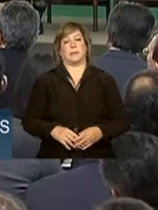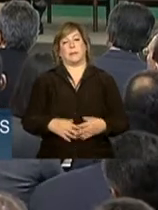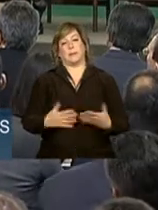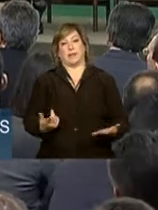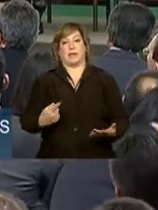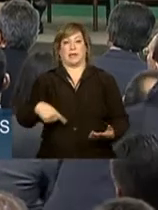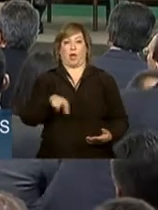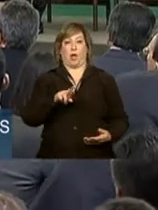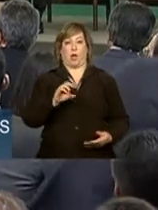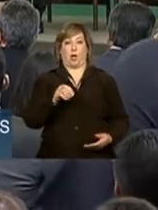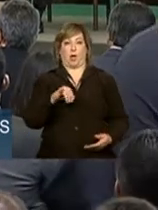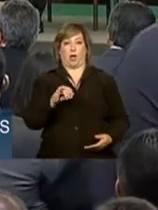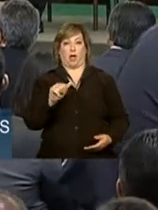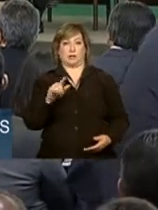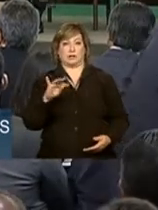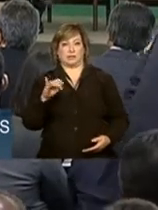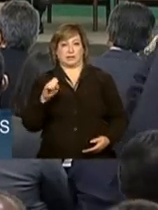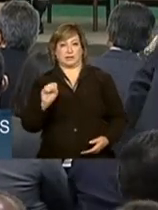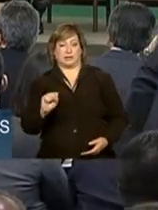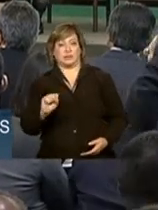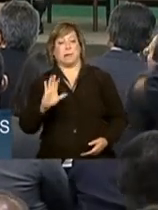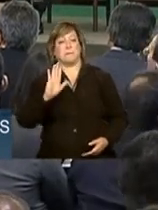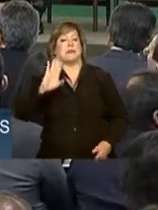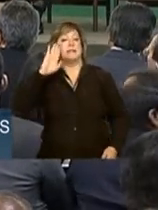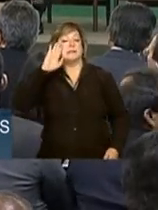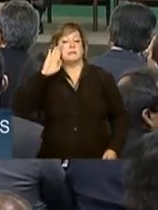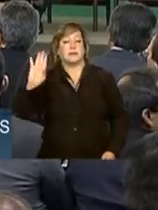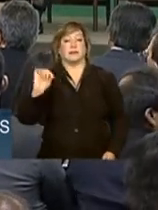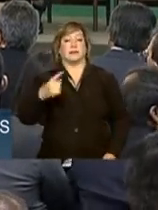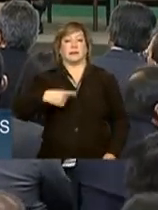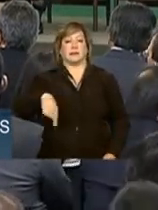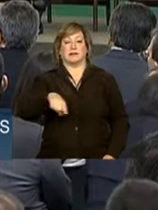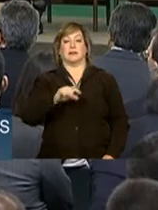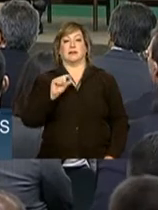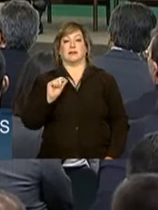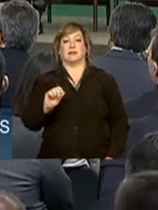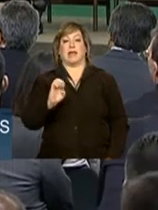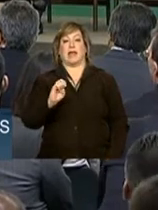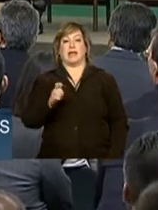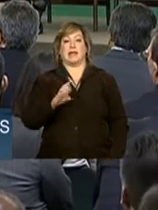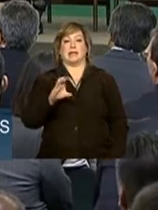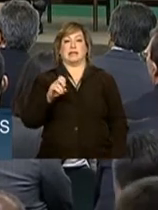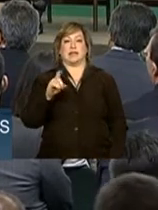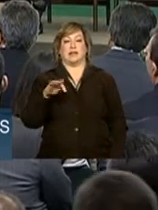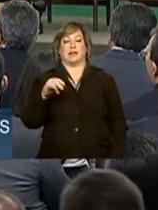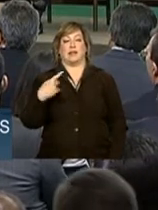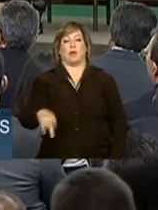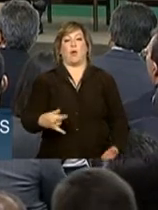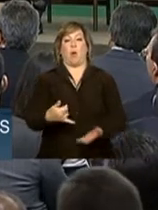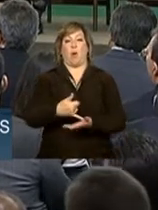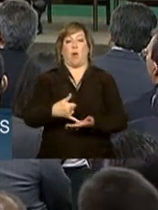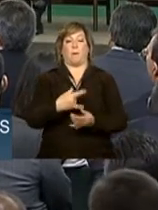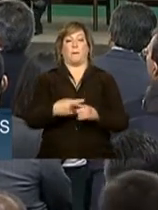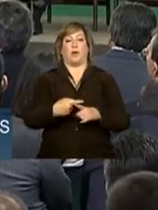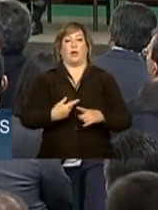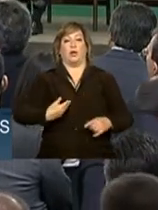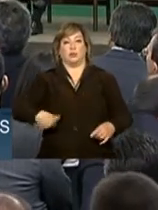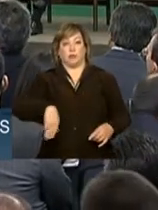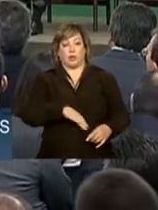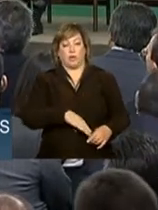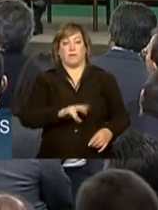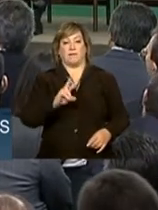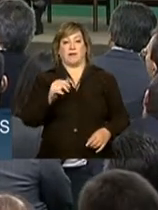sejam eles royalties, mas sejam eles, sobretudo, o excedente em óleo, porque nós seremos